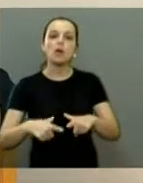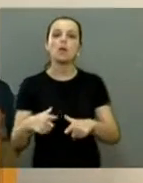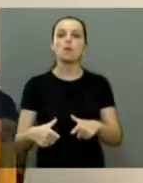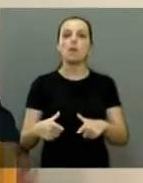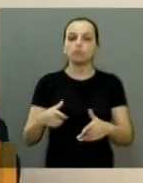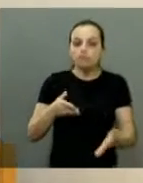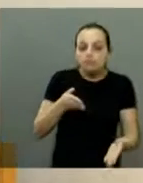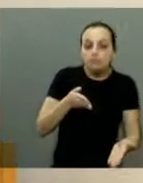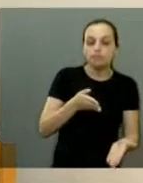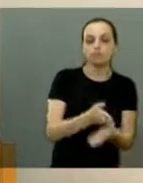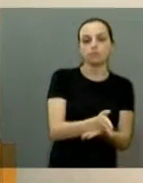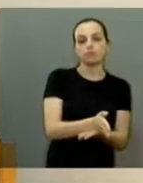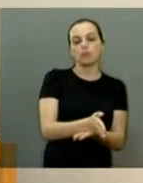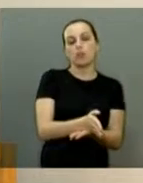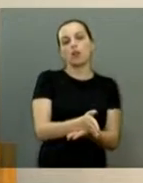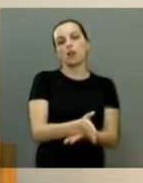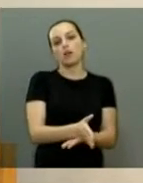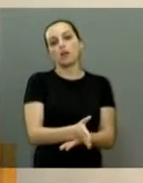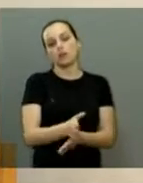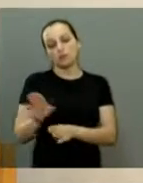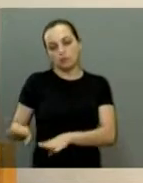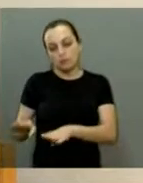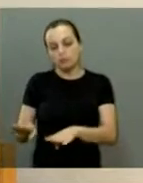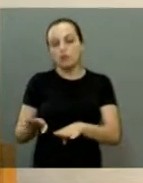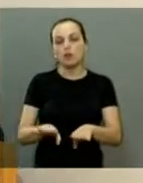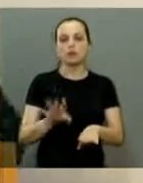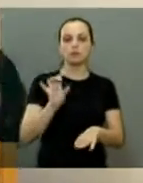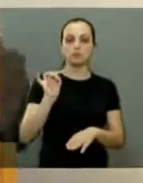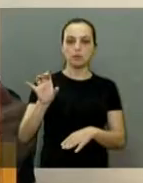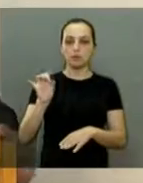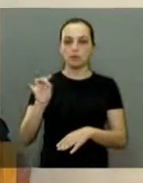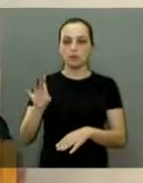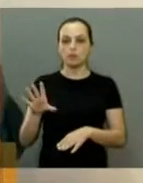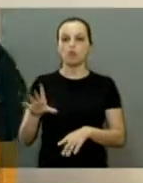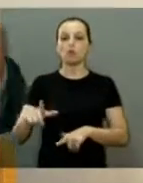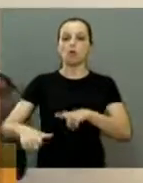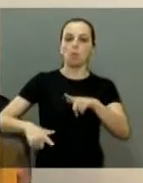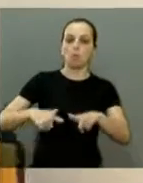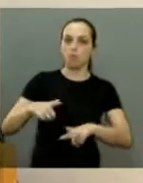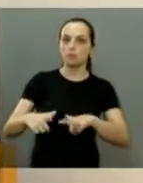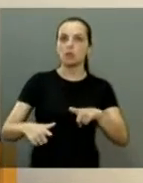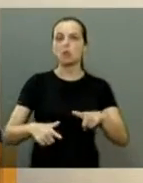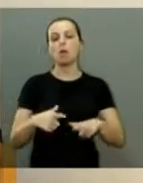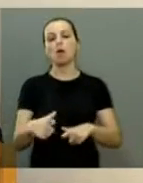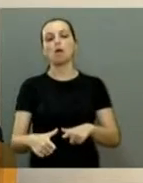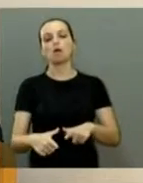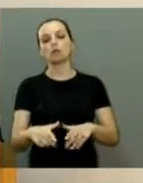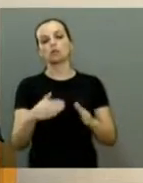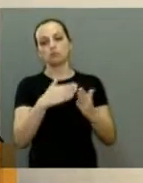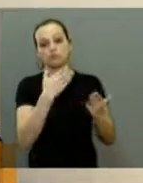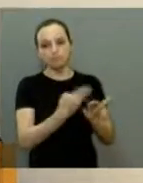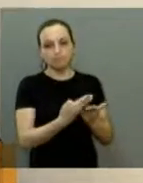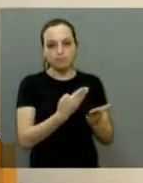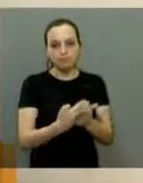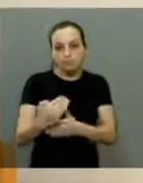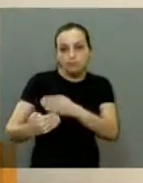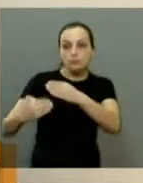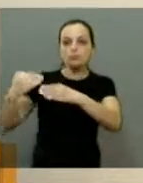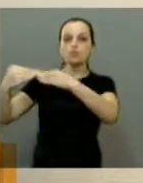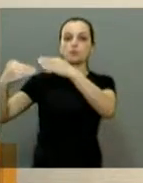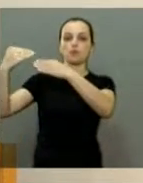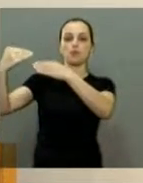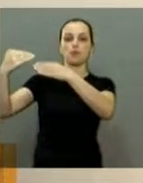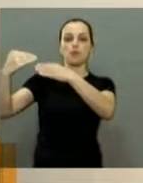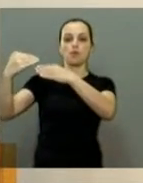inserção literalmente das crianças especiais o mercado de trabalho com as escolas é um avanço nem